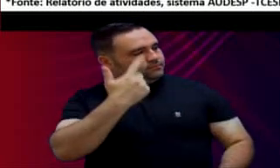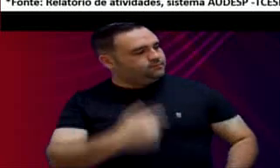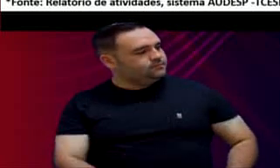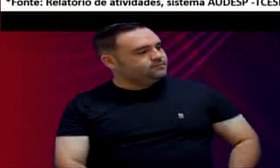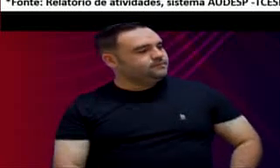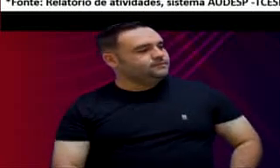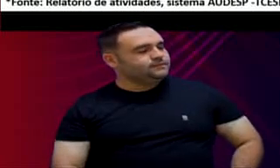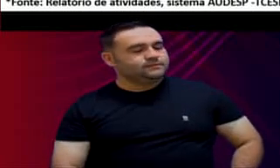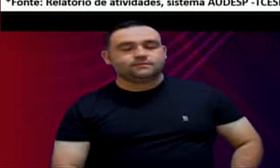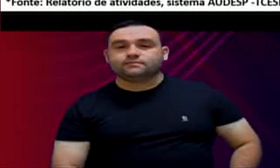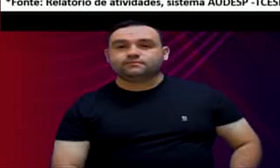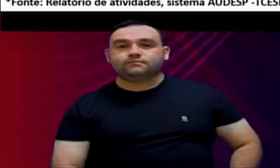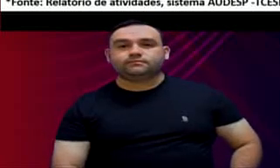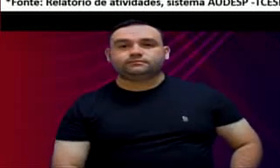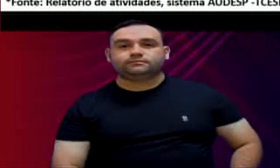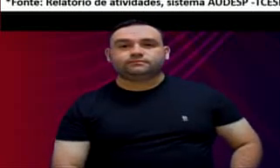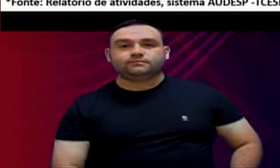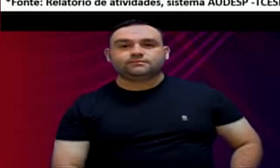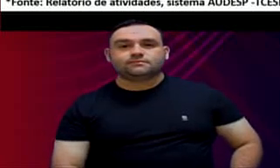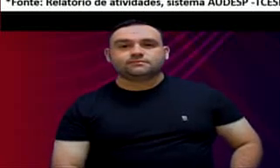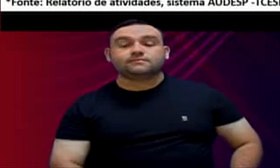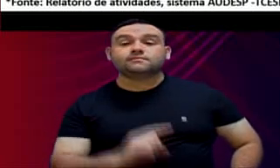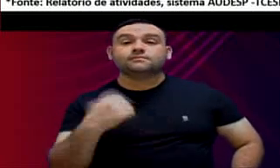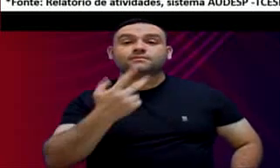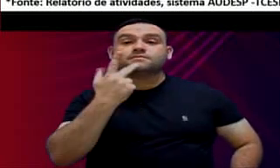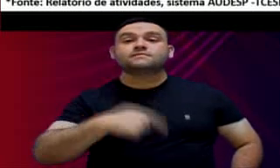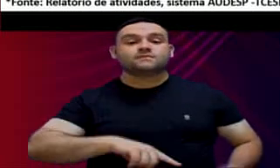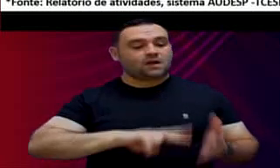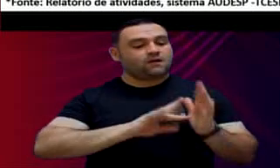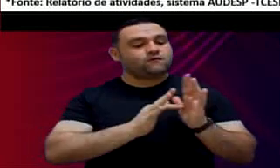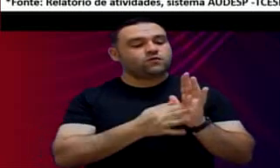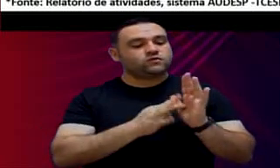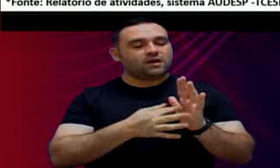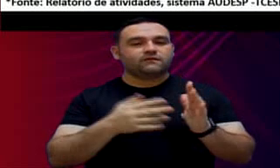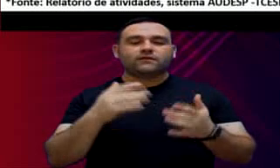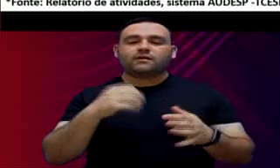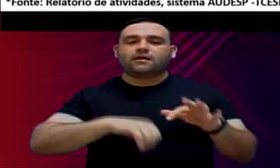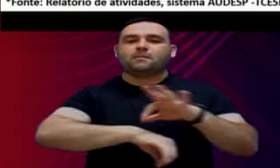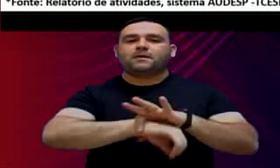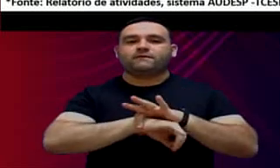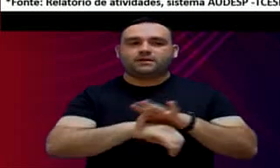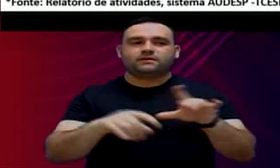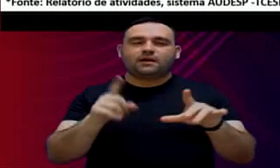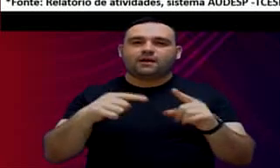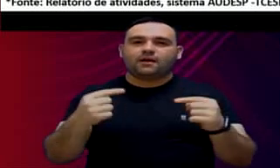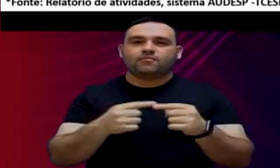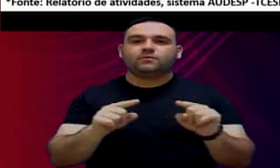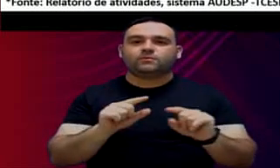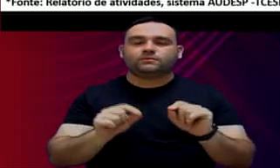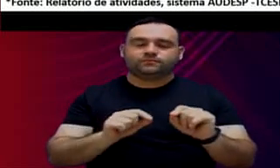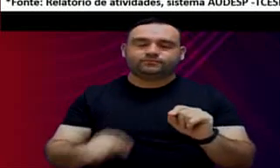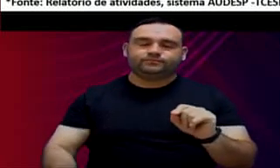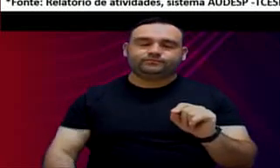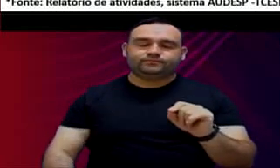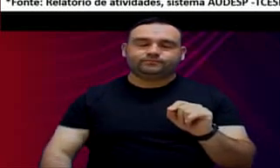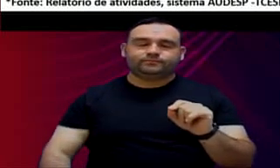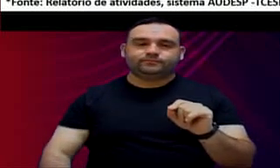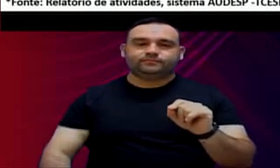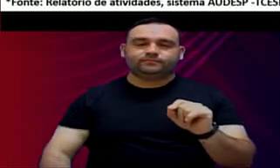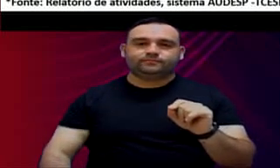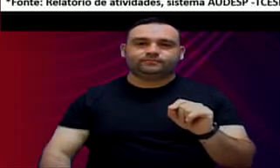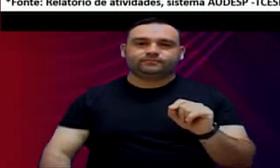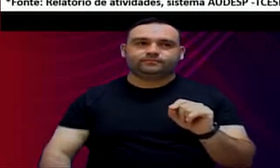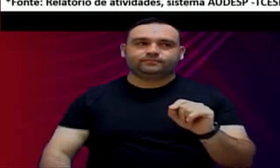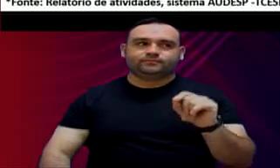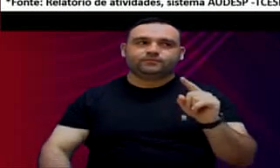vamos começar Então vamos lá vamos falar da função serve previdência funserv previdência que é que